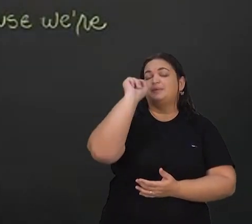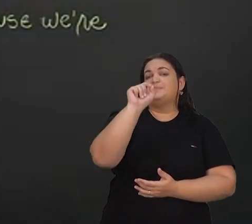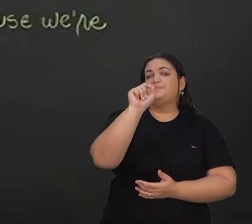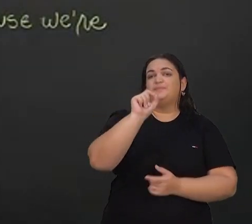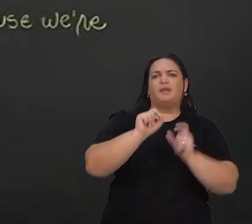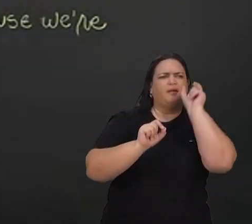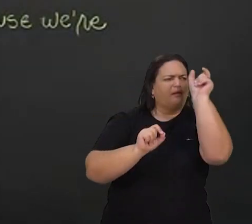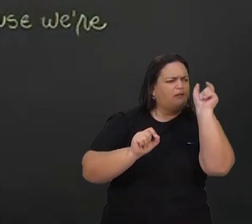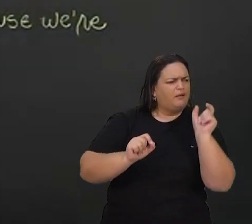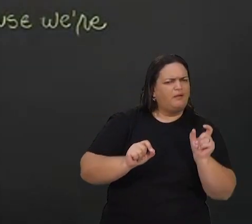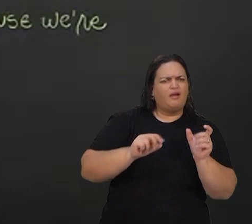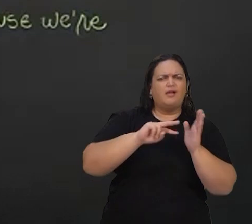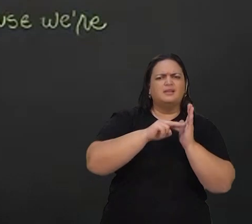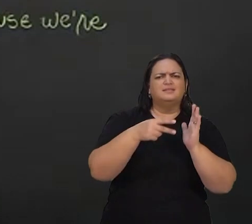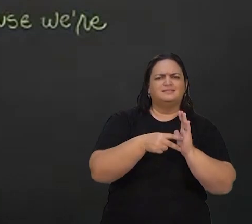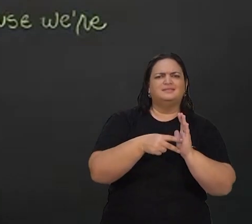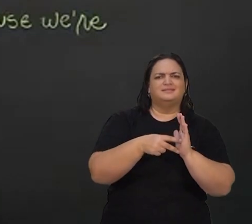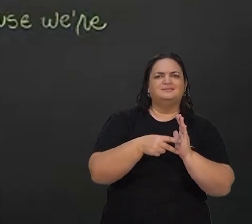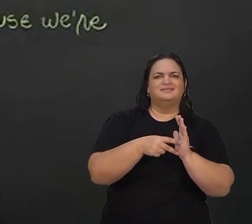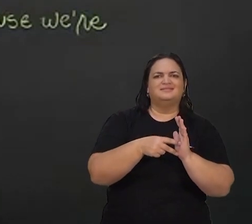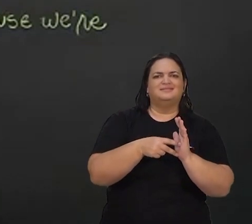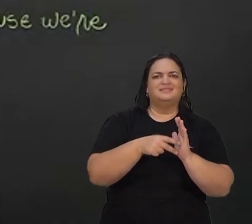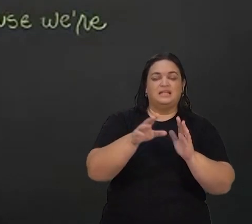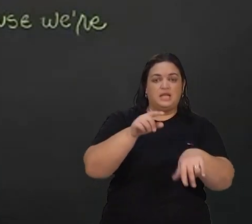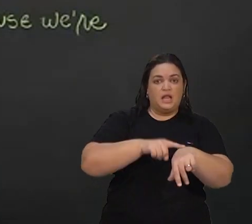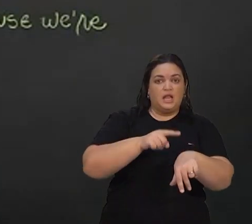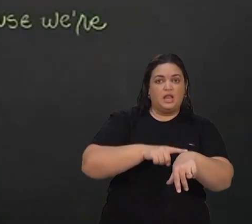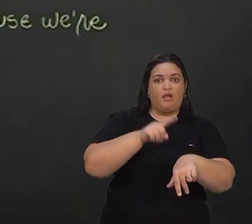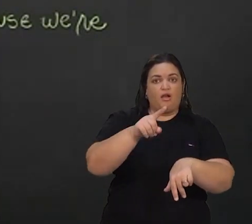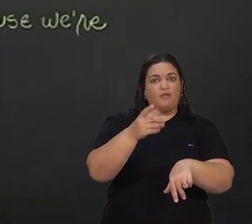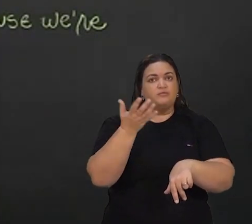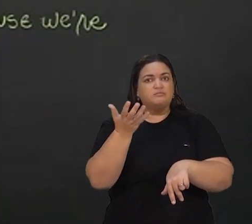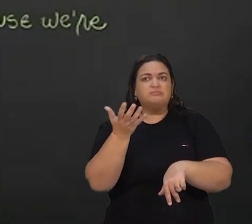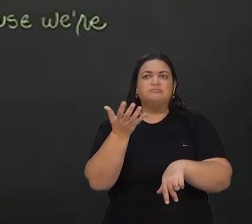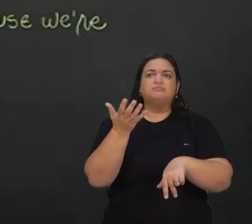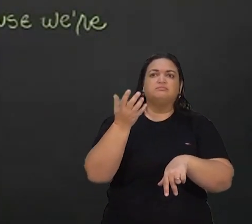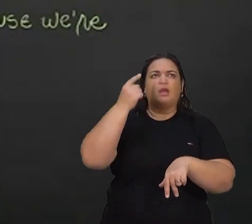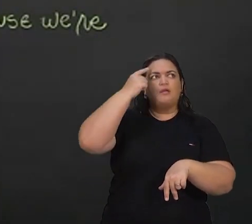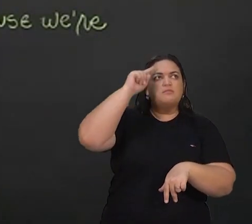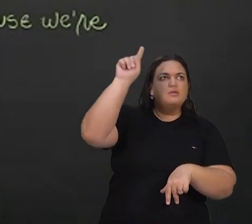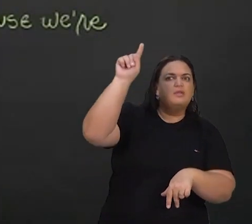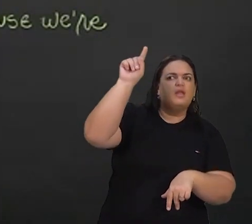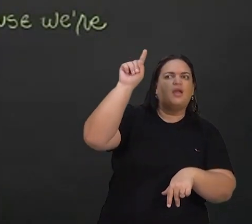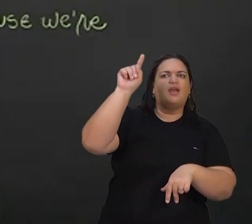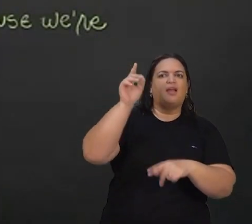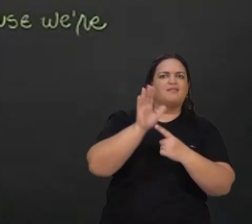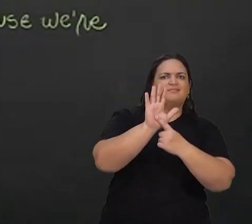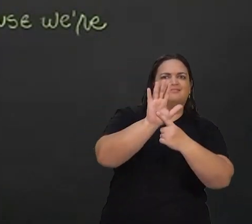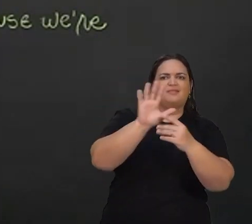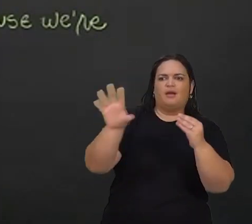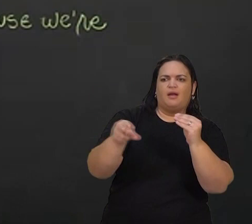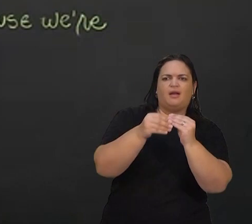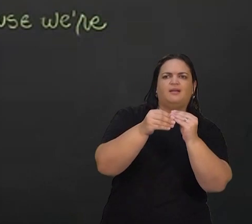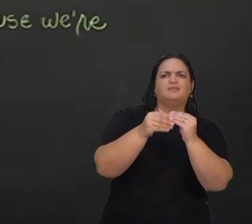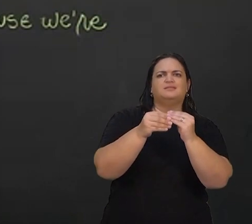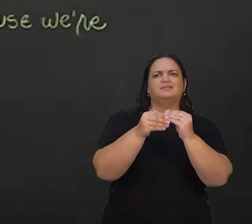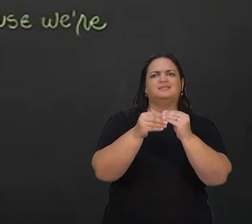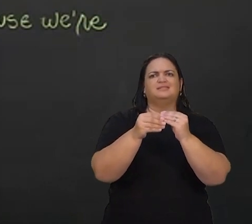palavras significam para na hora de você expressar uma ideia de adição,